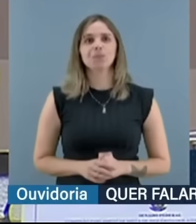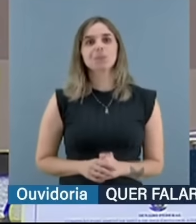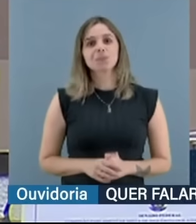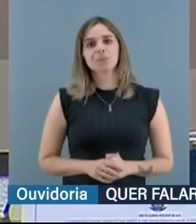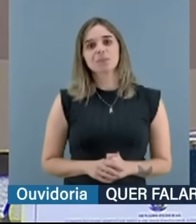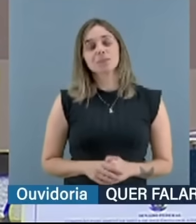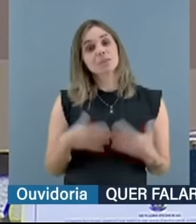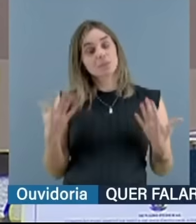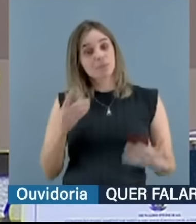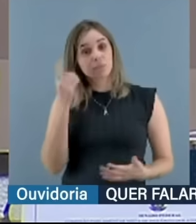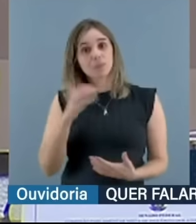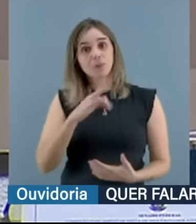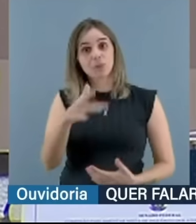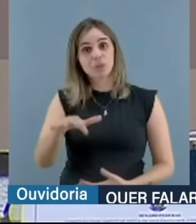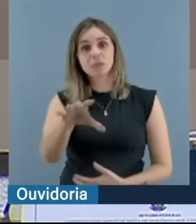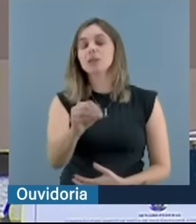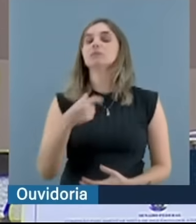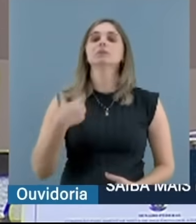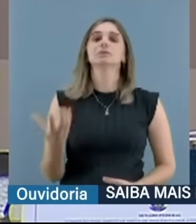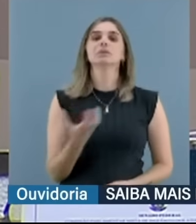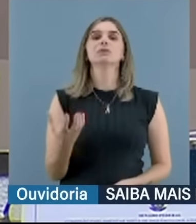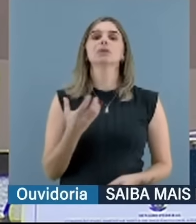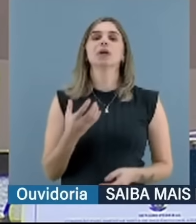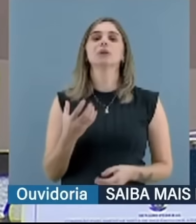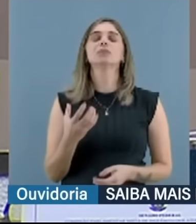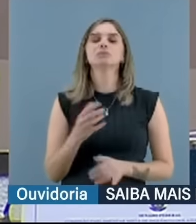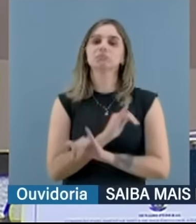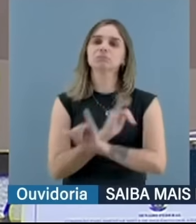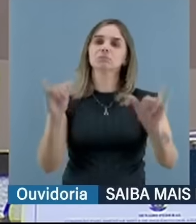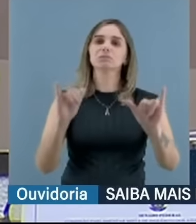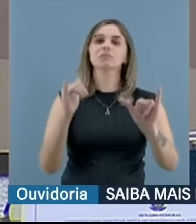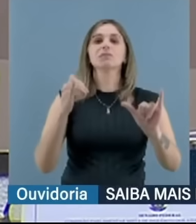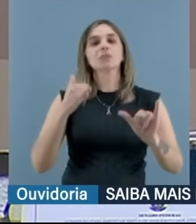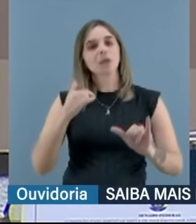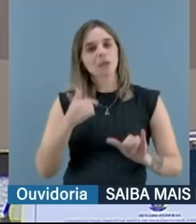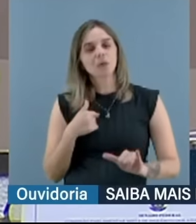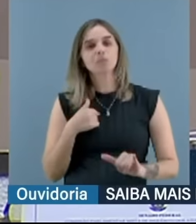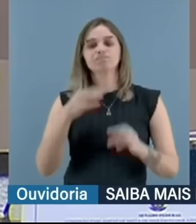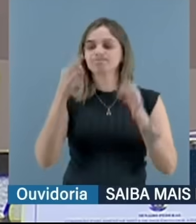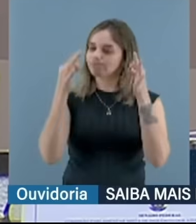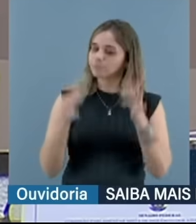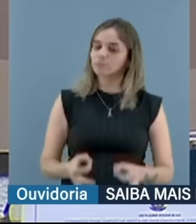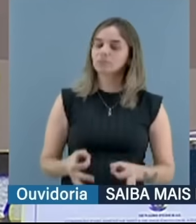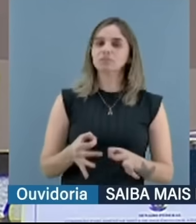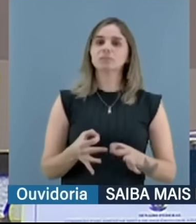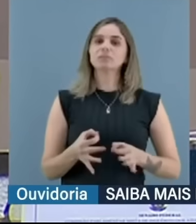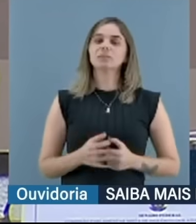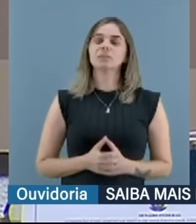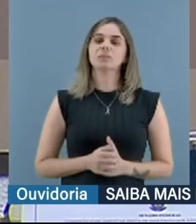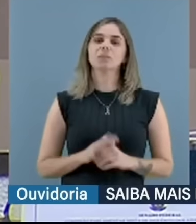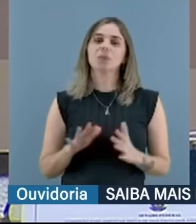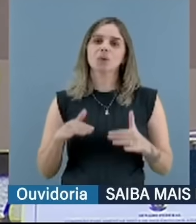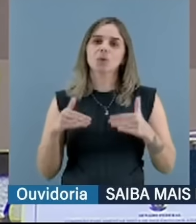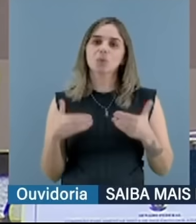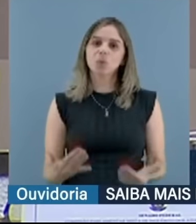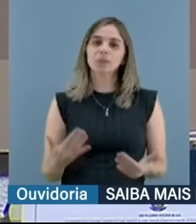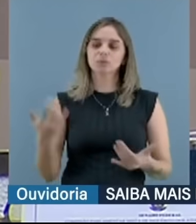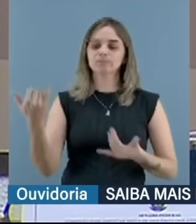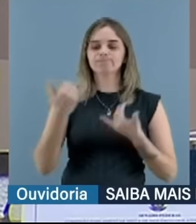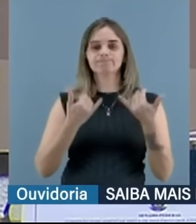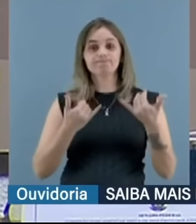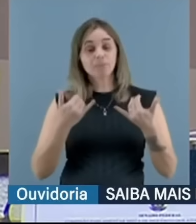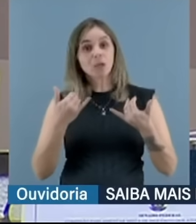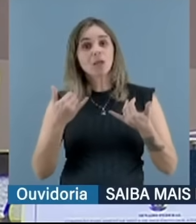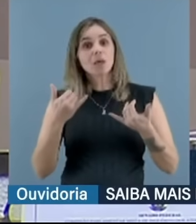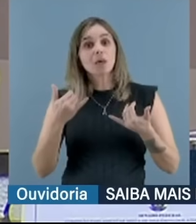quero registrar que eu me convenci, quando ouvi agora a fala de Vossa Excelência, de